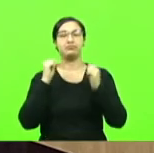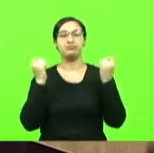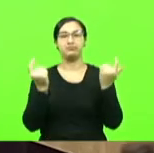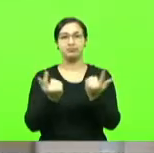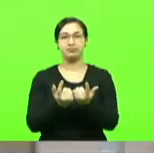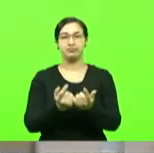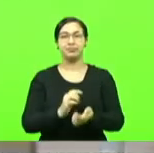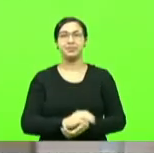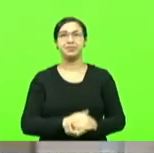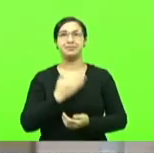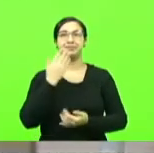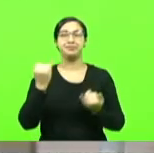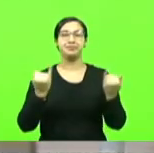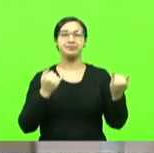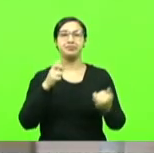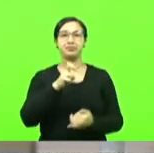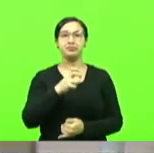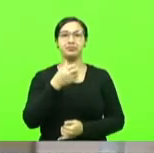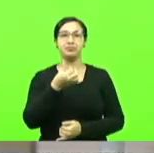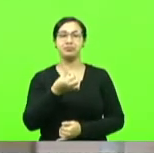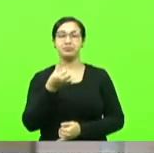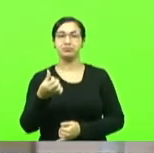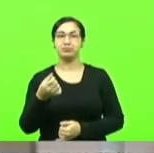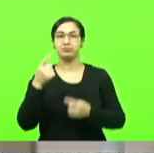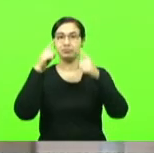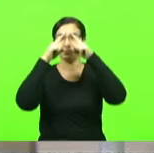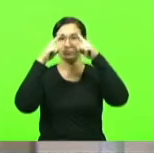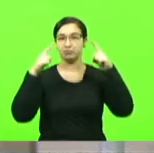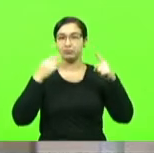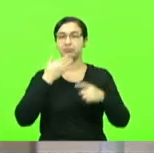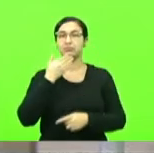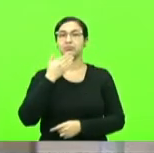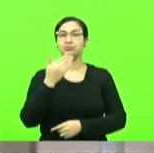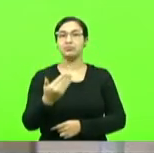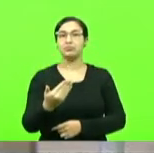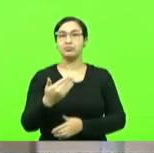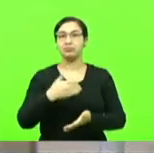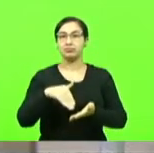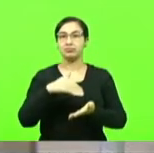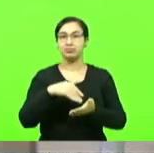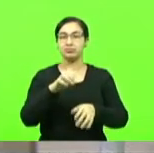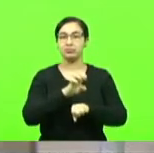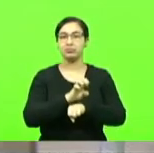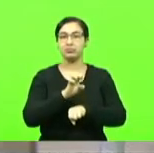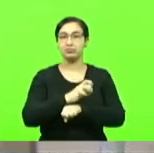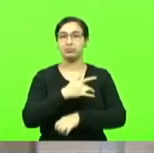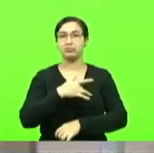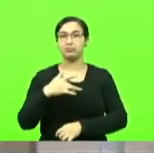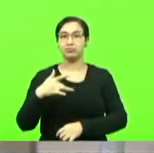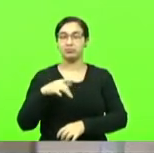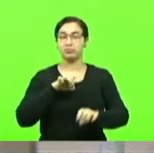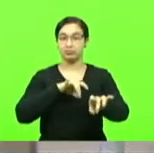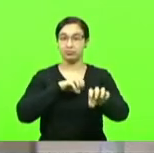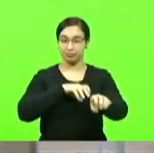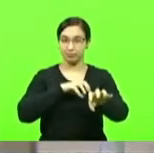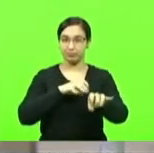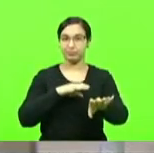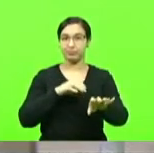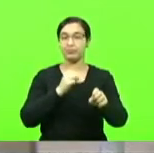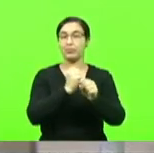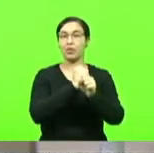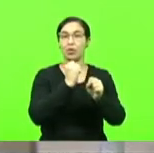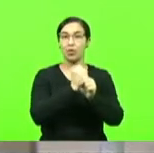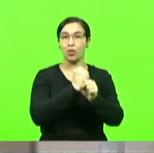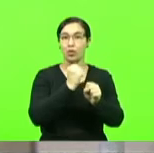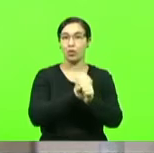informação 576, autor deputado Neudi Sareta, solicitando ao secretário de Estado da Educação informações acerca das obras de